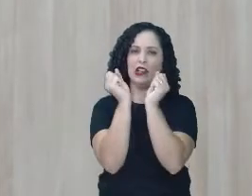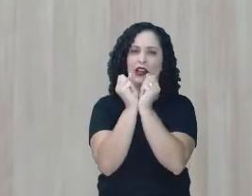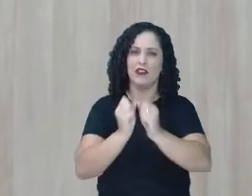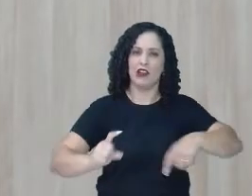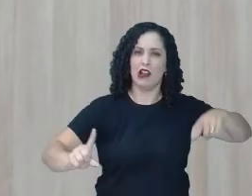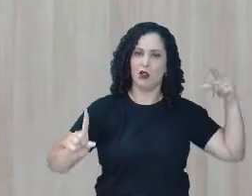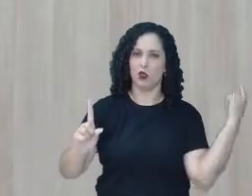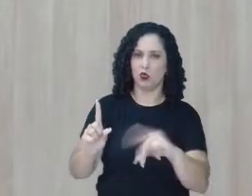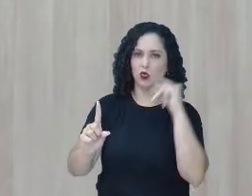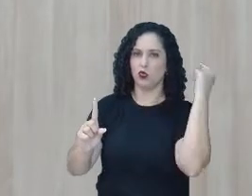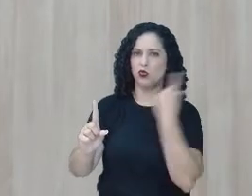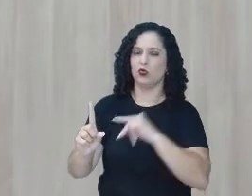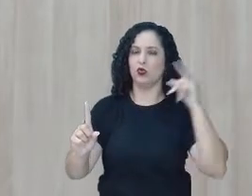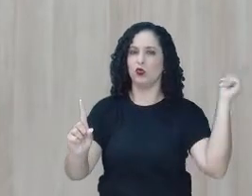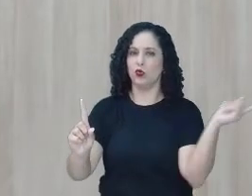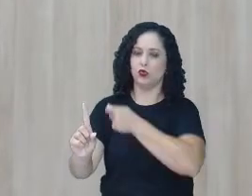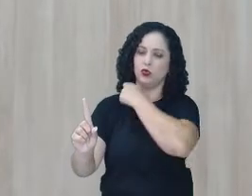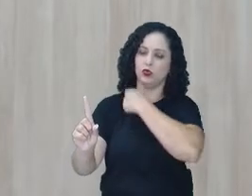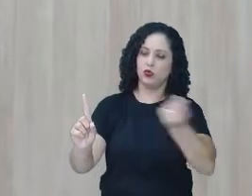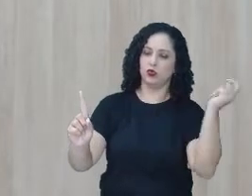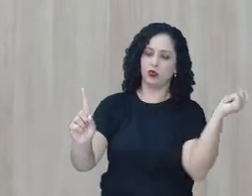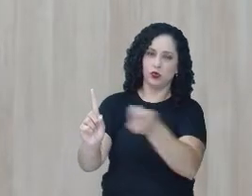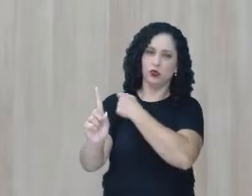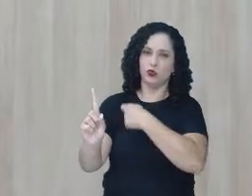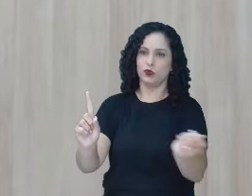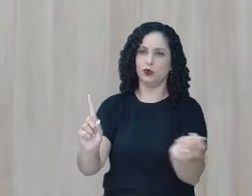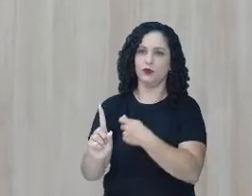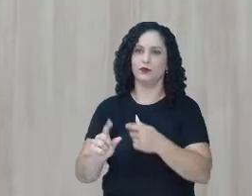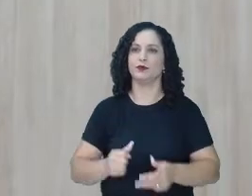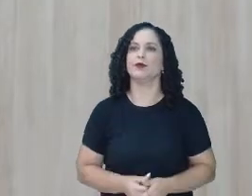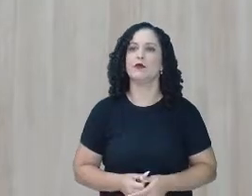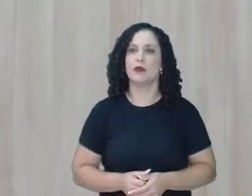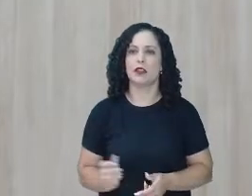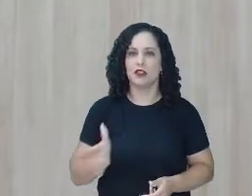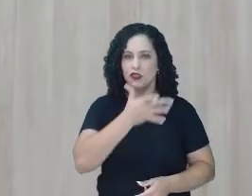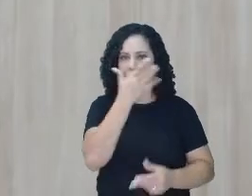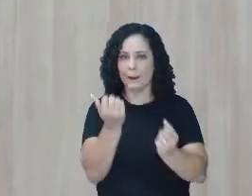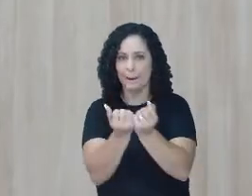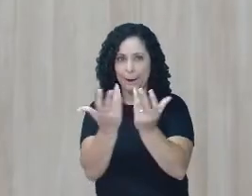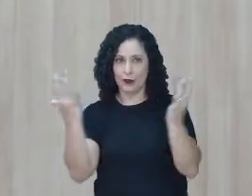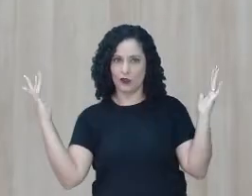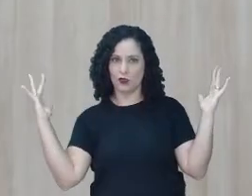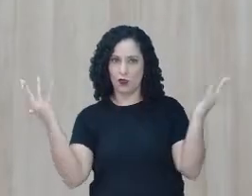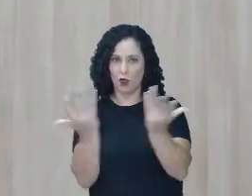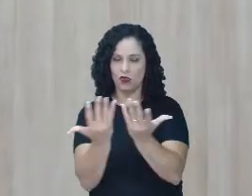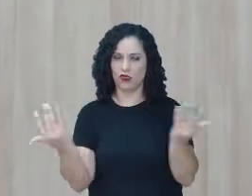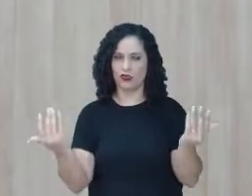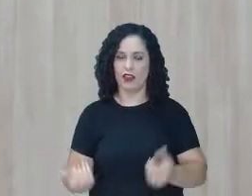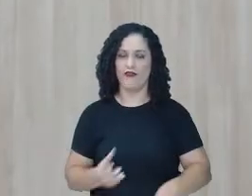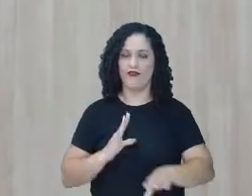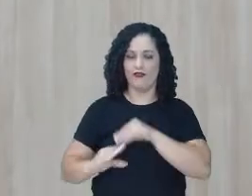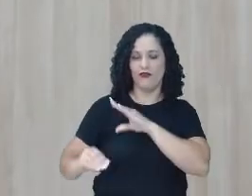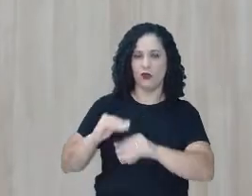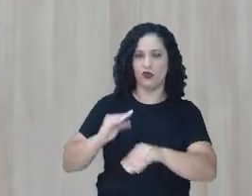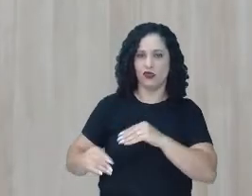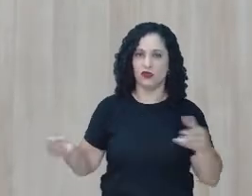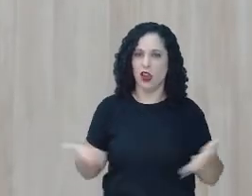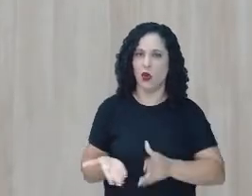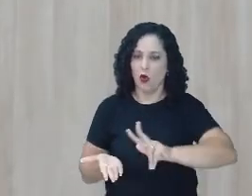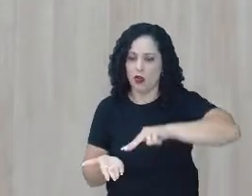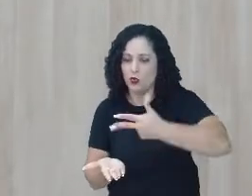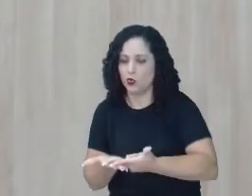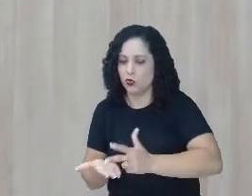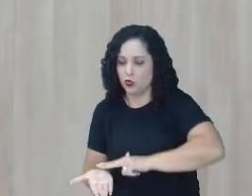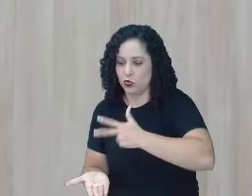punidas. Provavelmente, nesse caso aí, uma cena onde essas pessoas tentaram fugir, foram apreendidas e estão sendo punidas